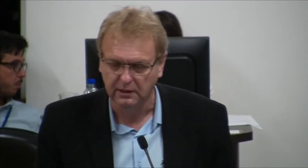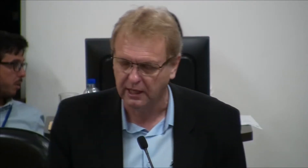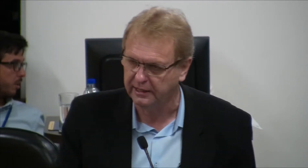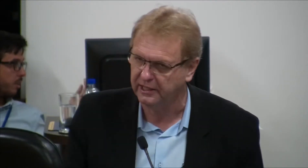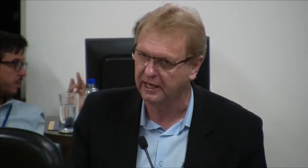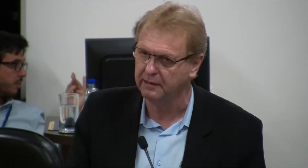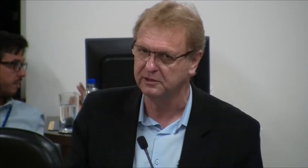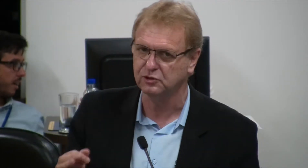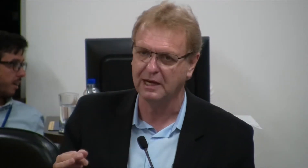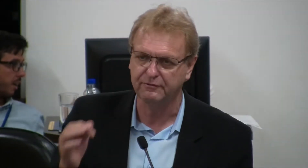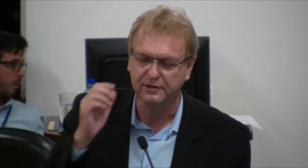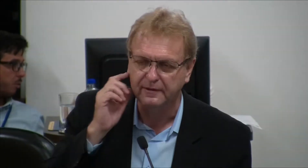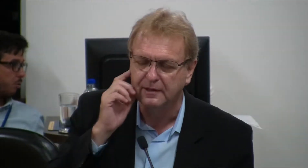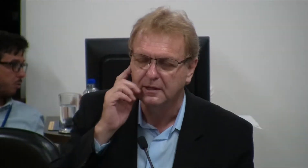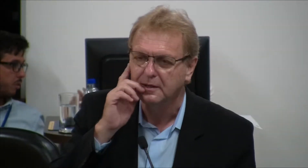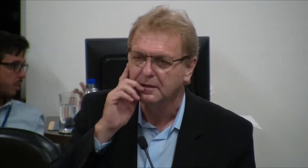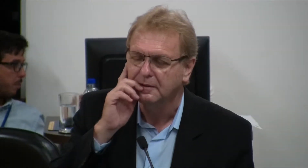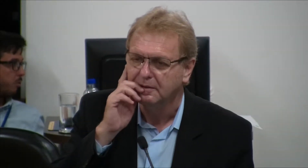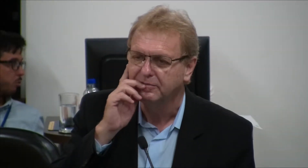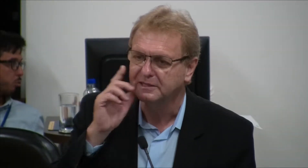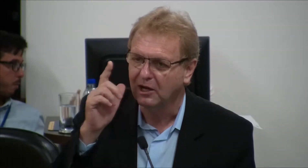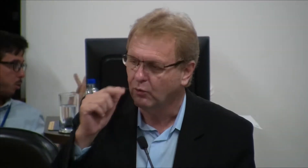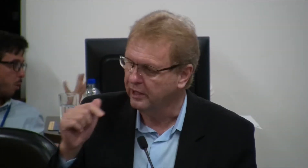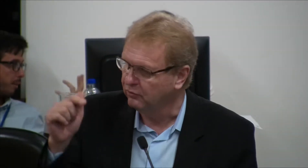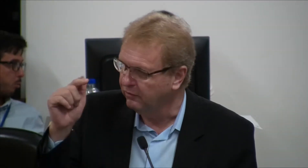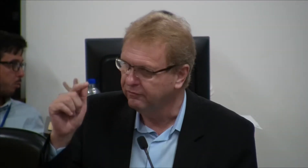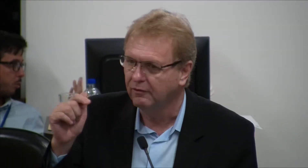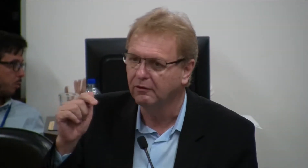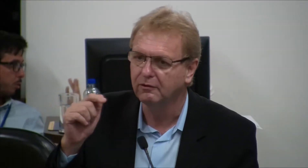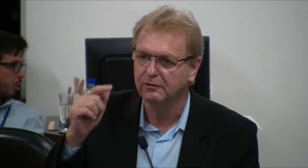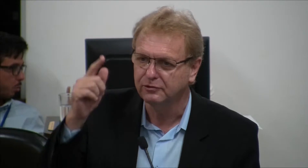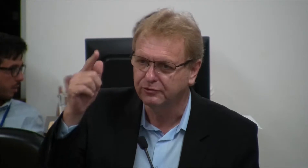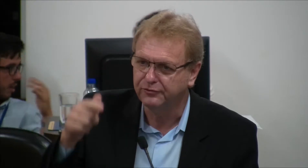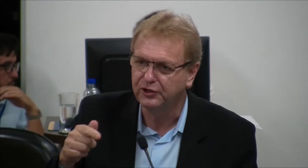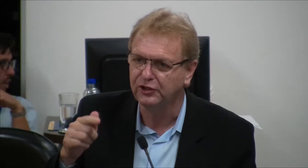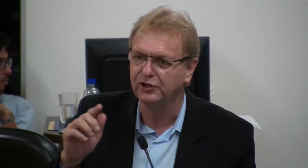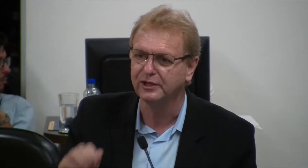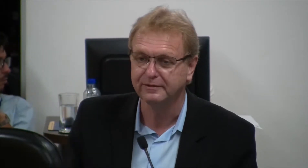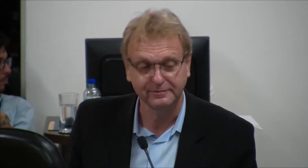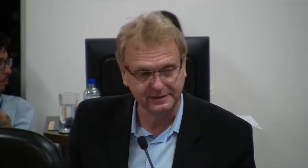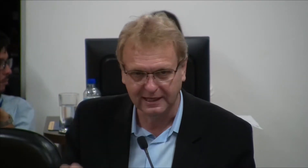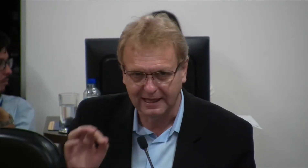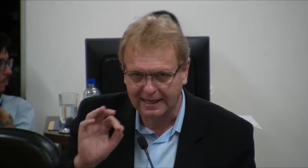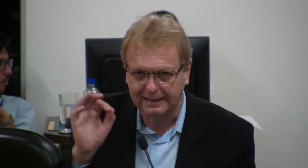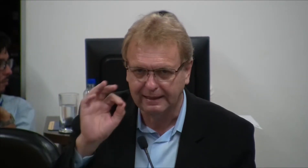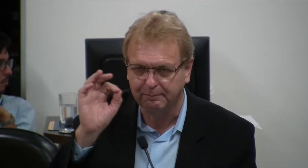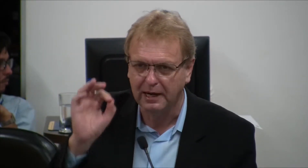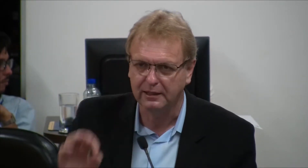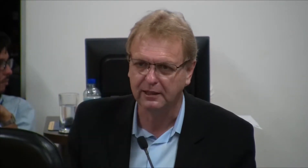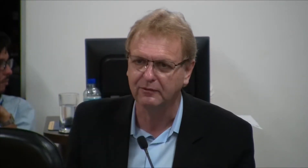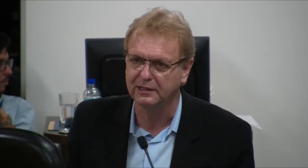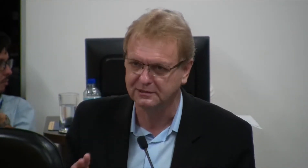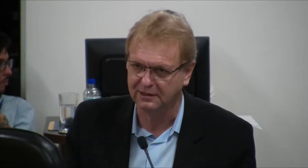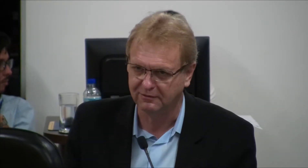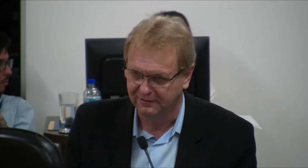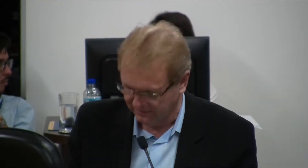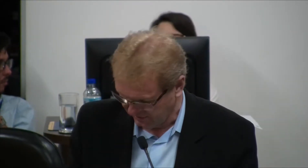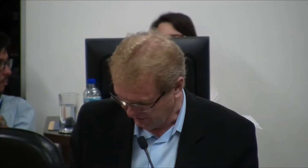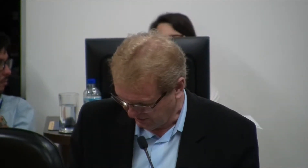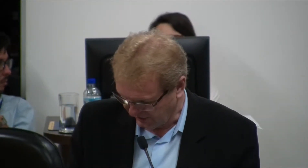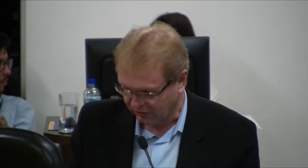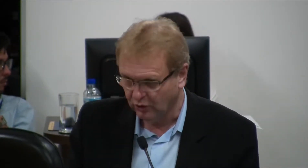né? Cartilinha Caminho Suave, fazendo a cuia do vovô, chuvinha. Tinha nada de parquinho antes,